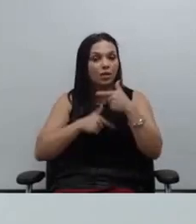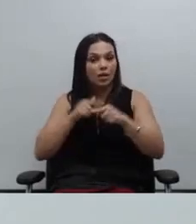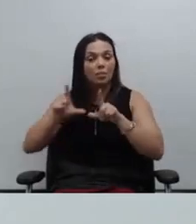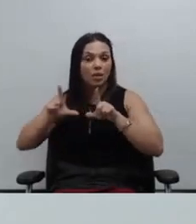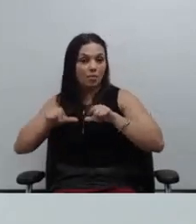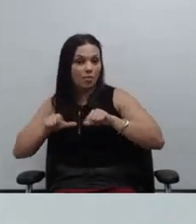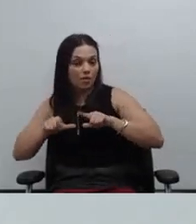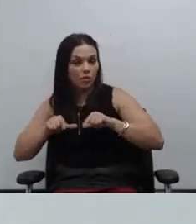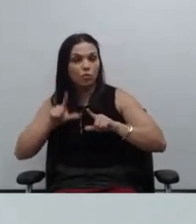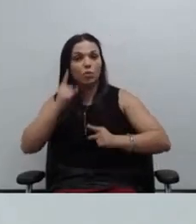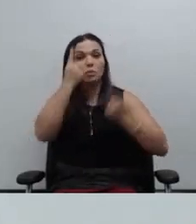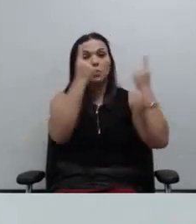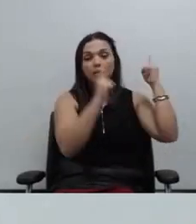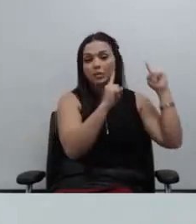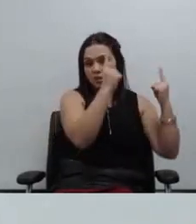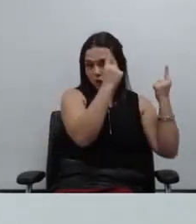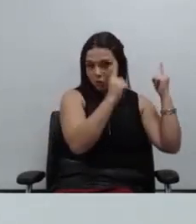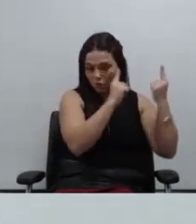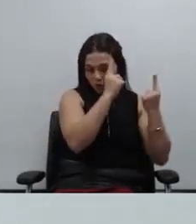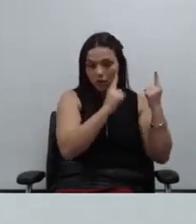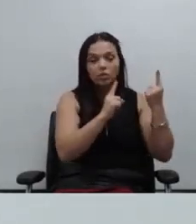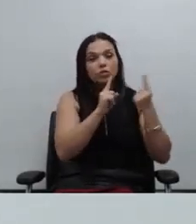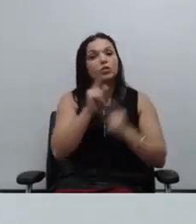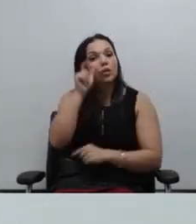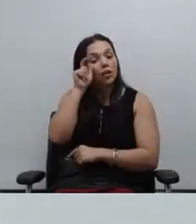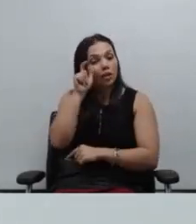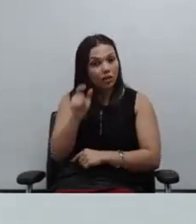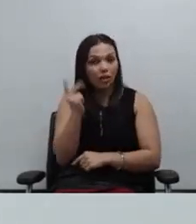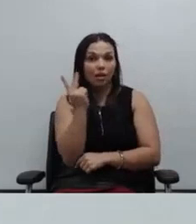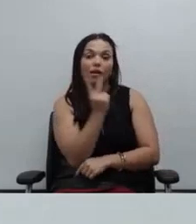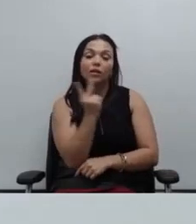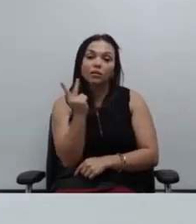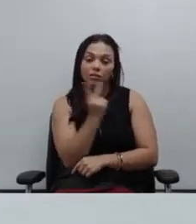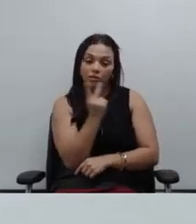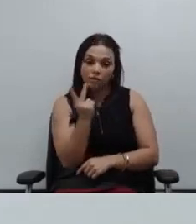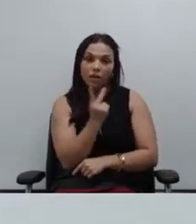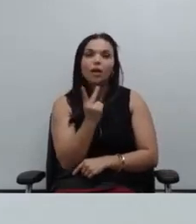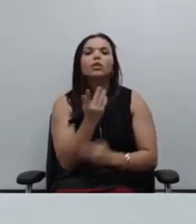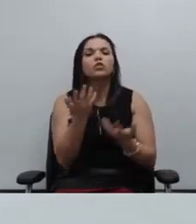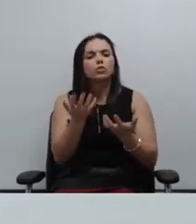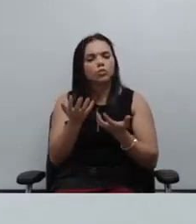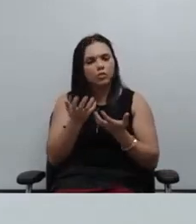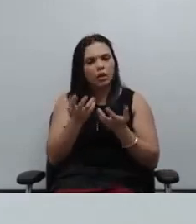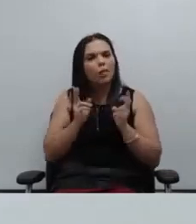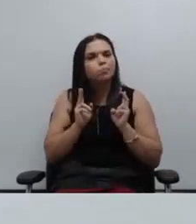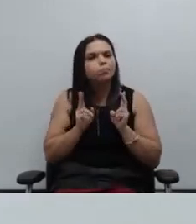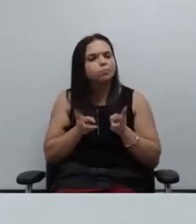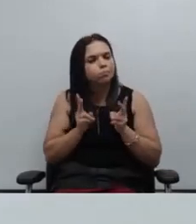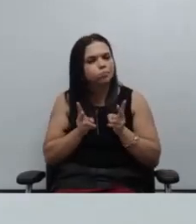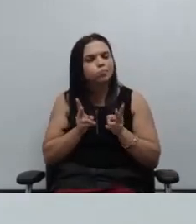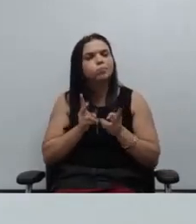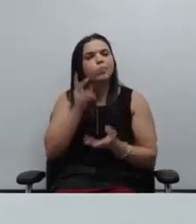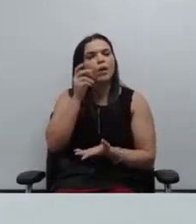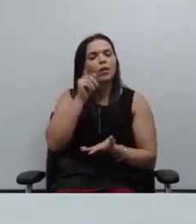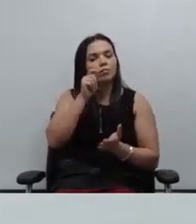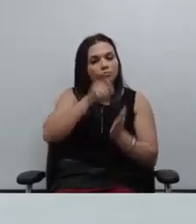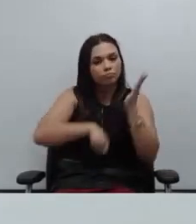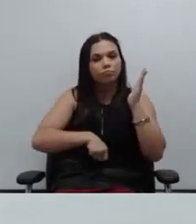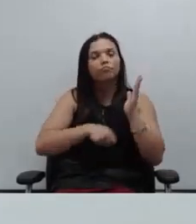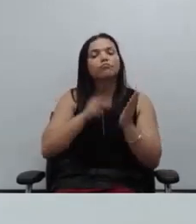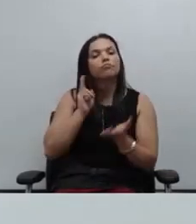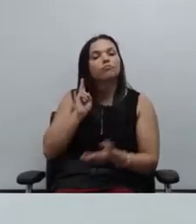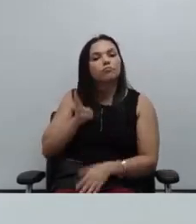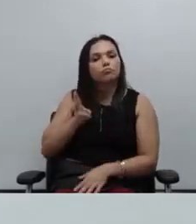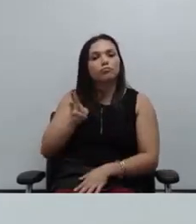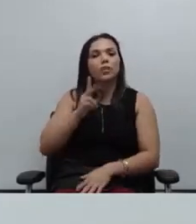e Presidente Prudente. Os interessados e interessadas sustentavam a existência de vício de ilegalidade no referido ato e